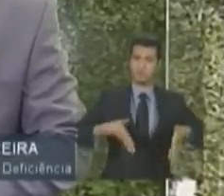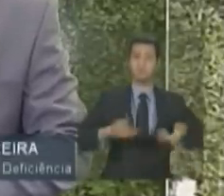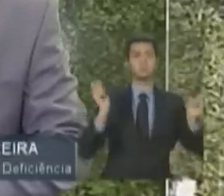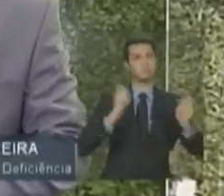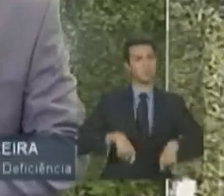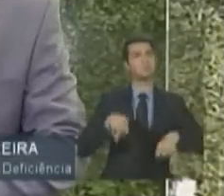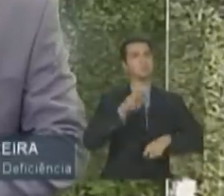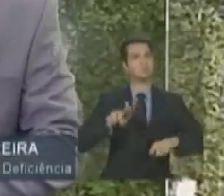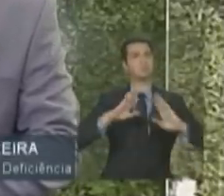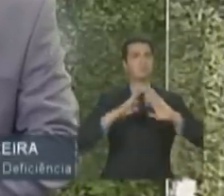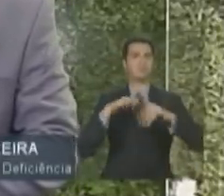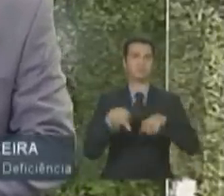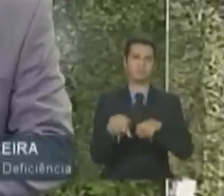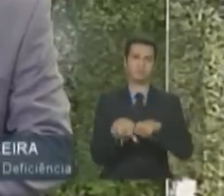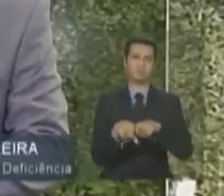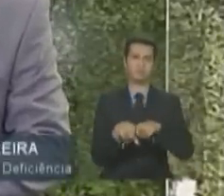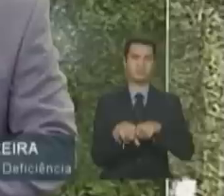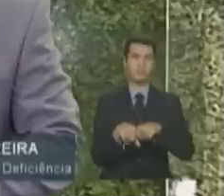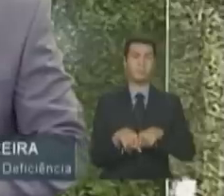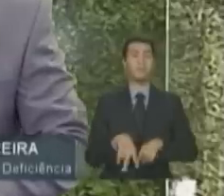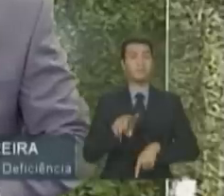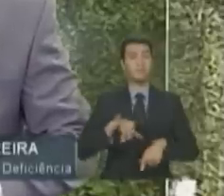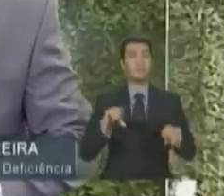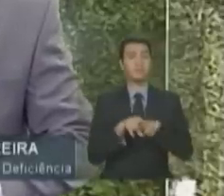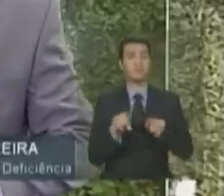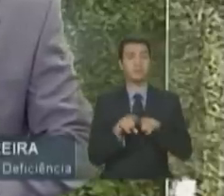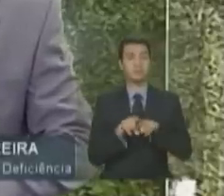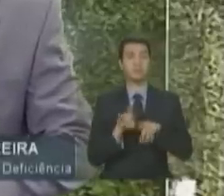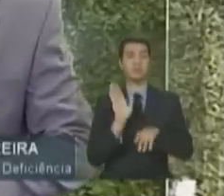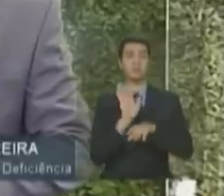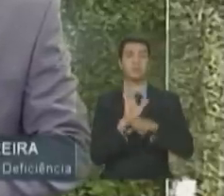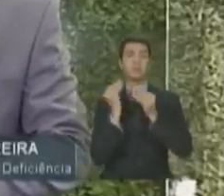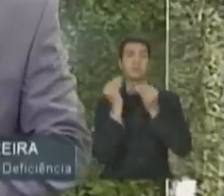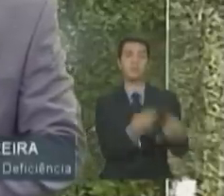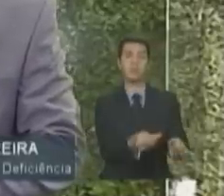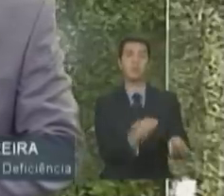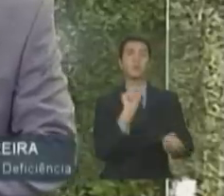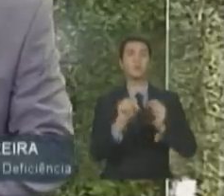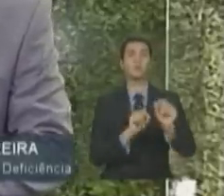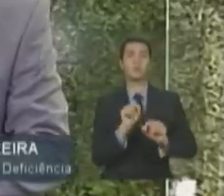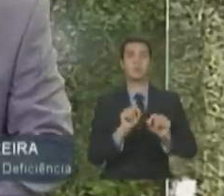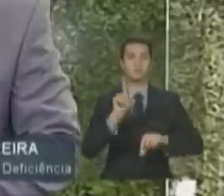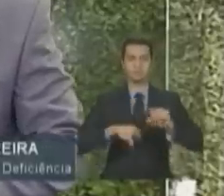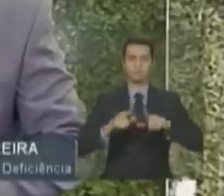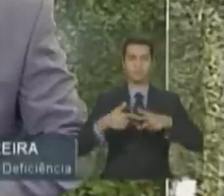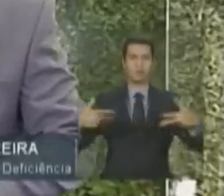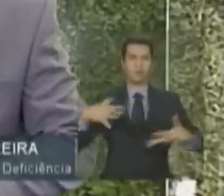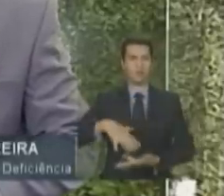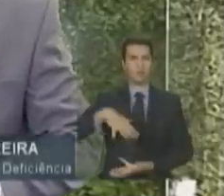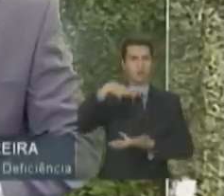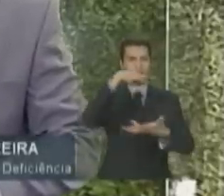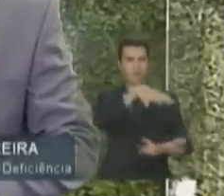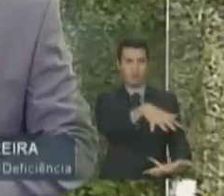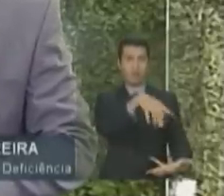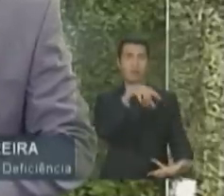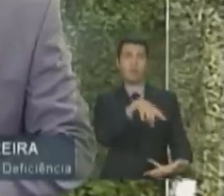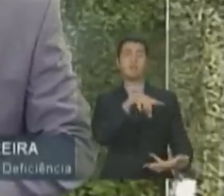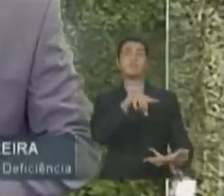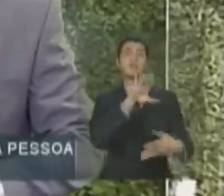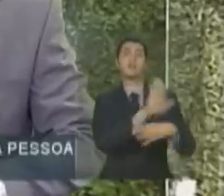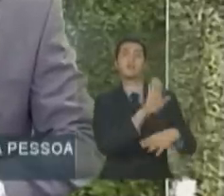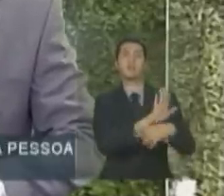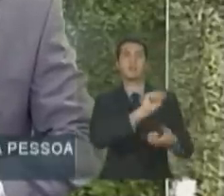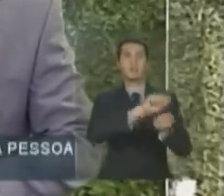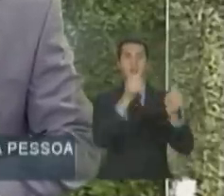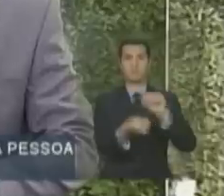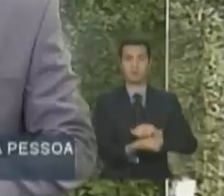mais, amigos, kit de adaptação que será fornecido de acordo com o tipo de deficiência do